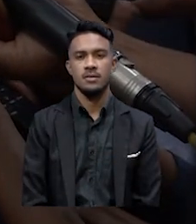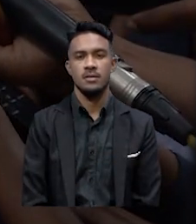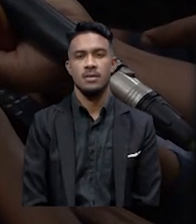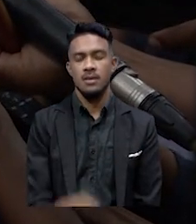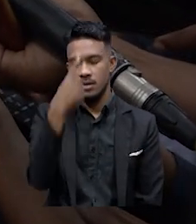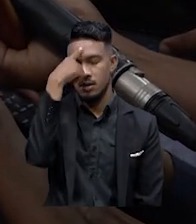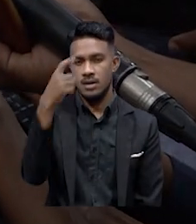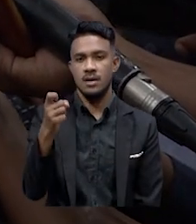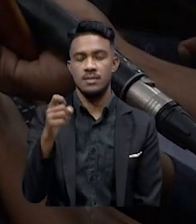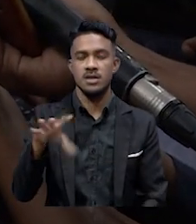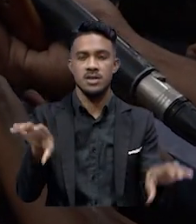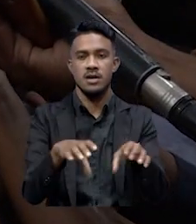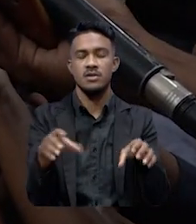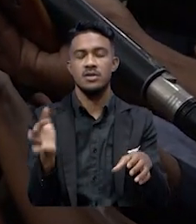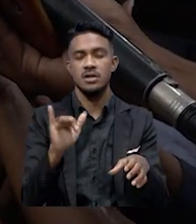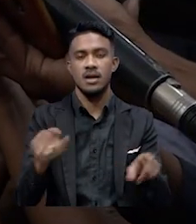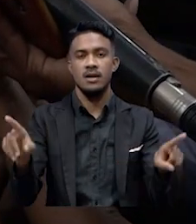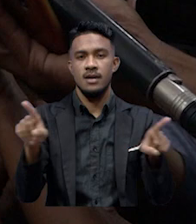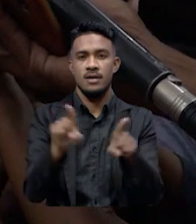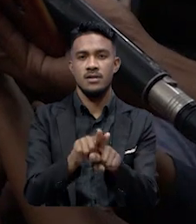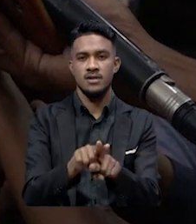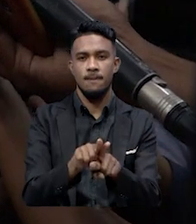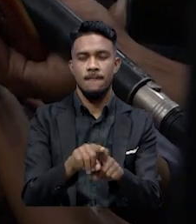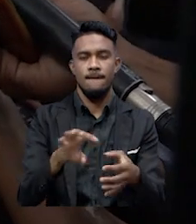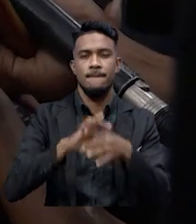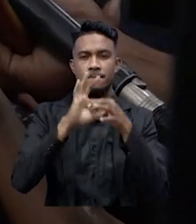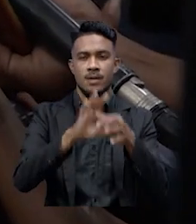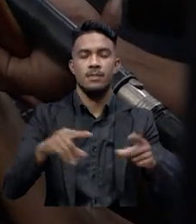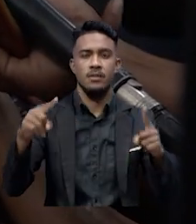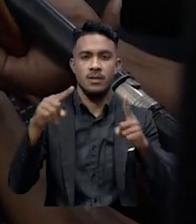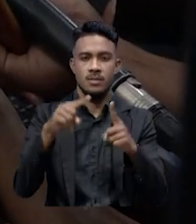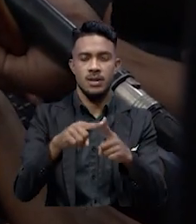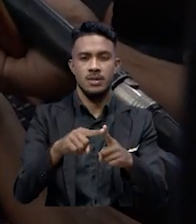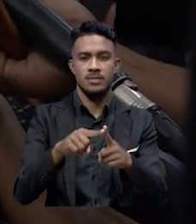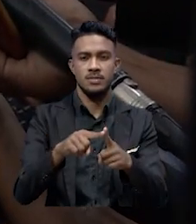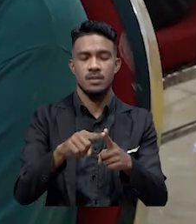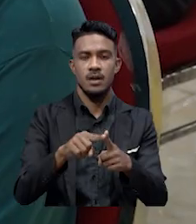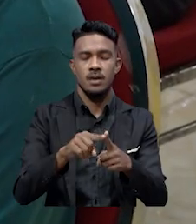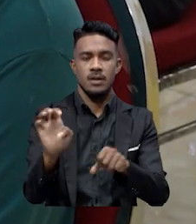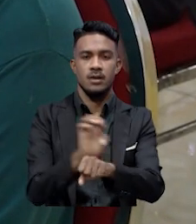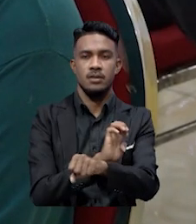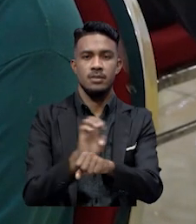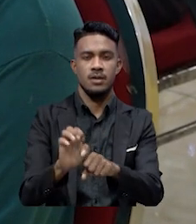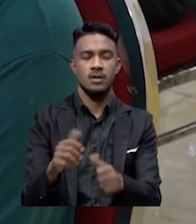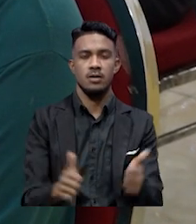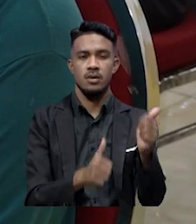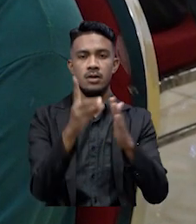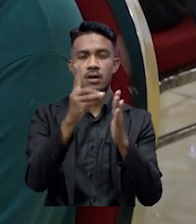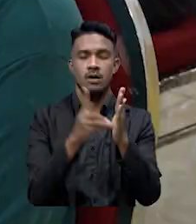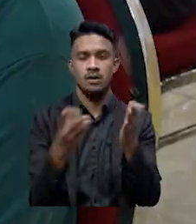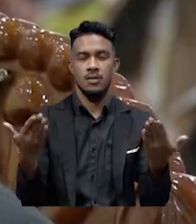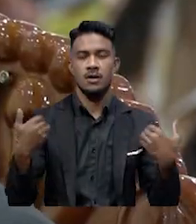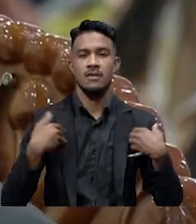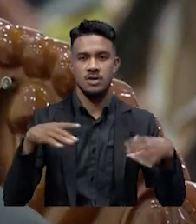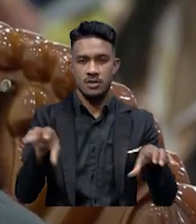Feto serne, trabalhador serne, sira, agentes ba, produção, agentes ba, economia. Tu herdados nebe iha, trabalhador sira